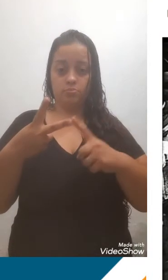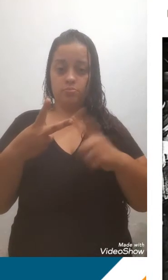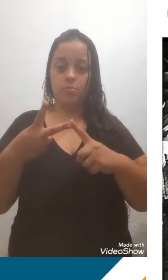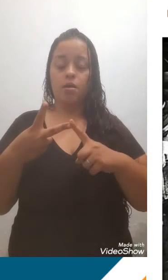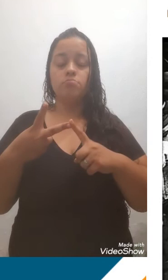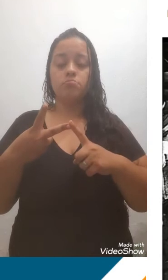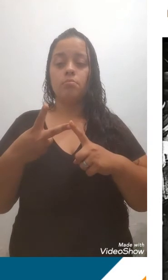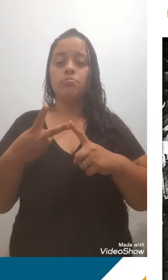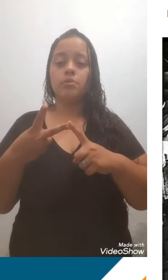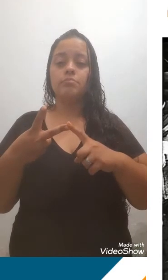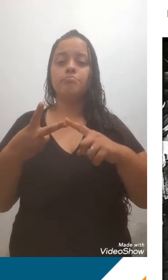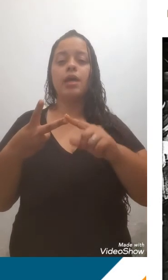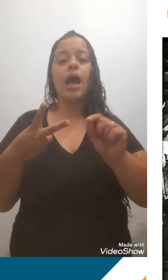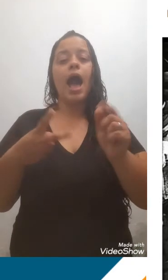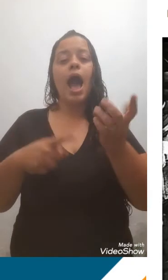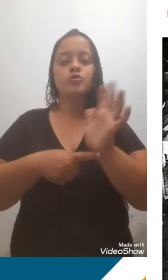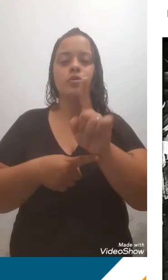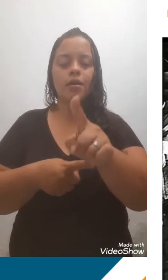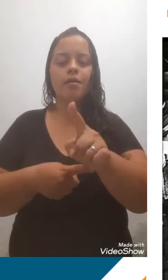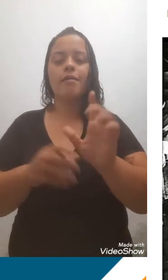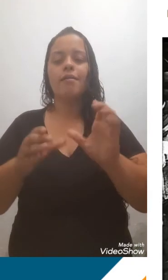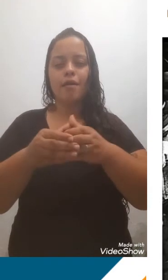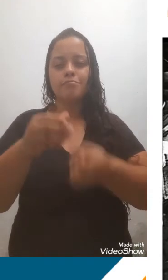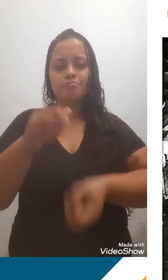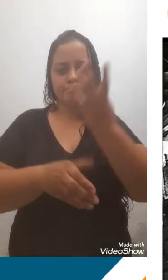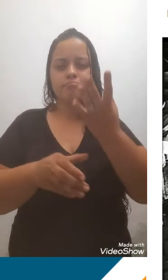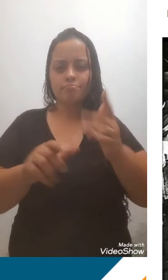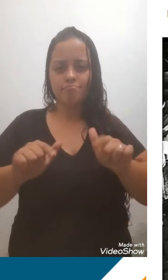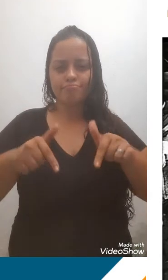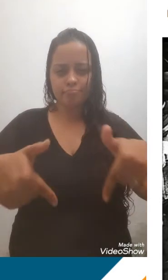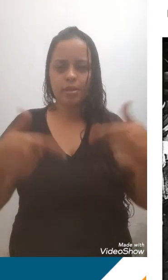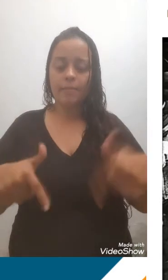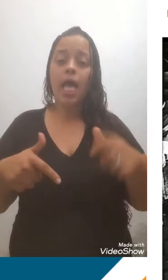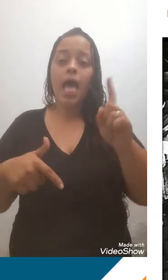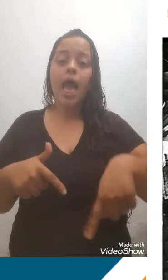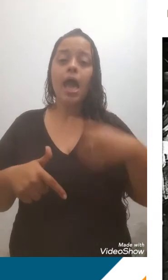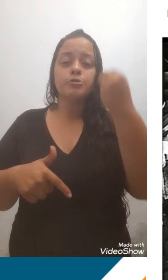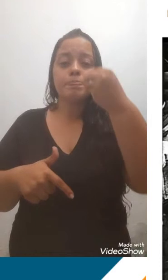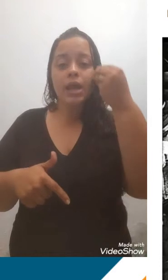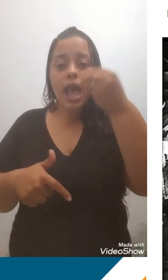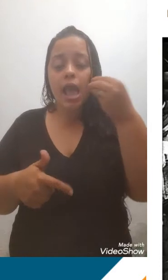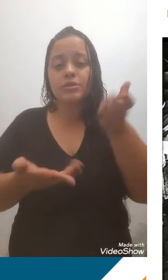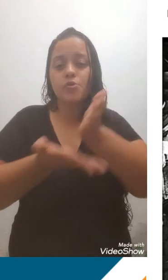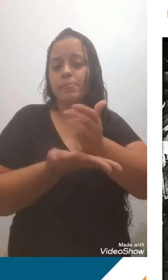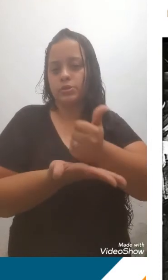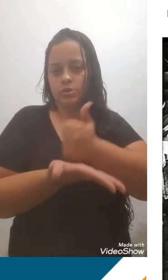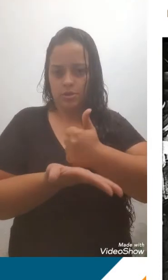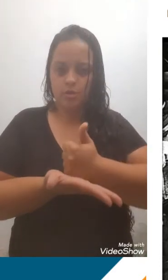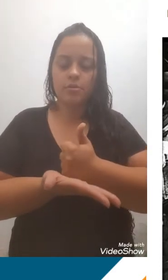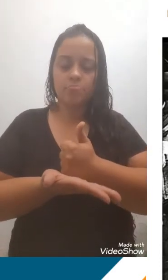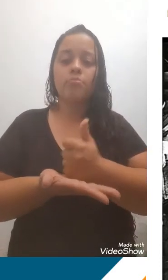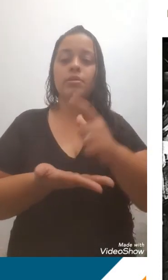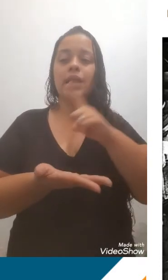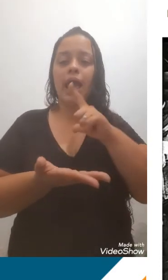ponto, o segundo fator, pessoal, que levou à formação da classe operária são as experiências compartilhadas, essas experiências